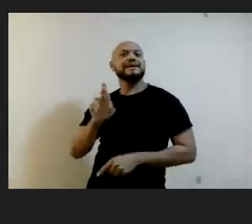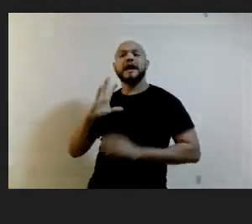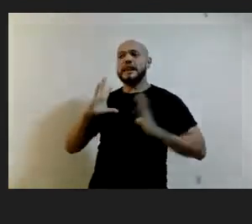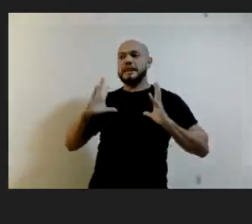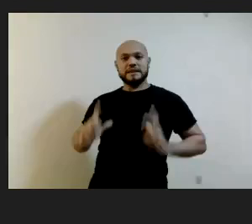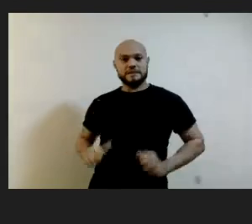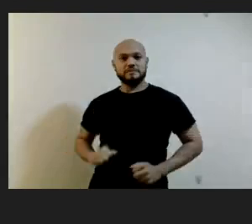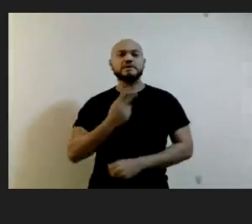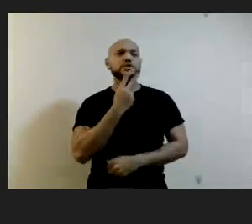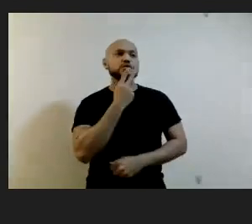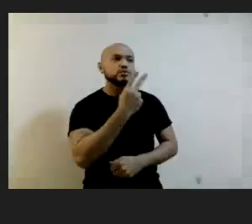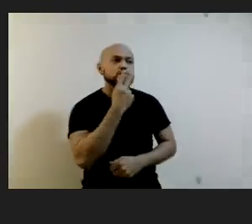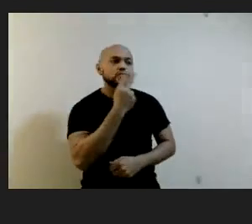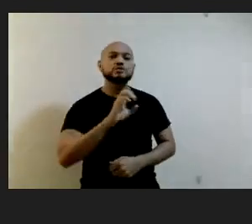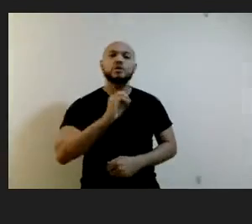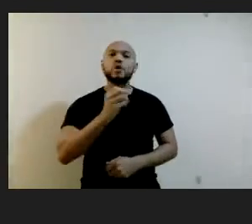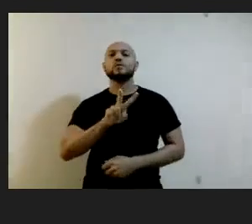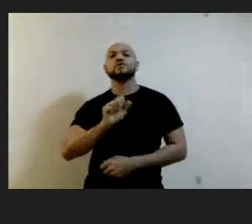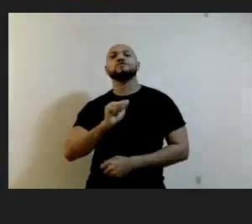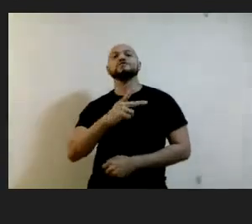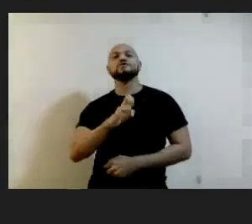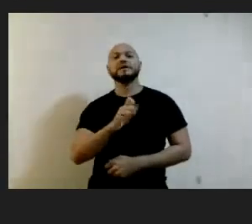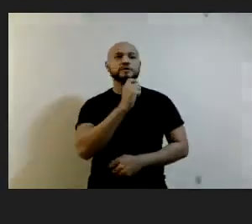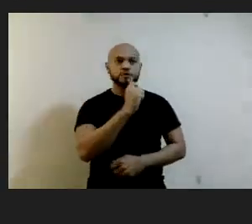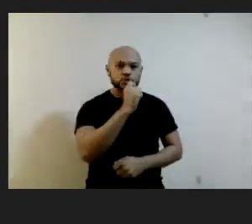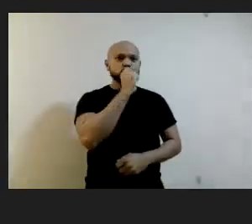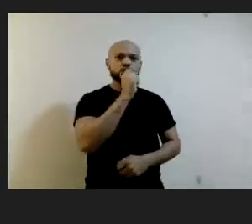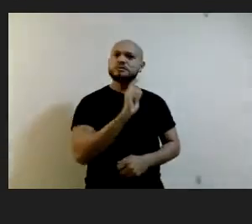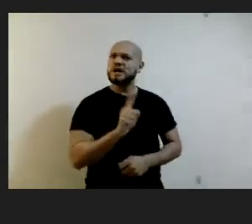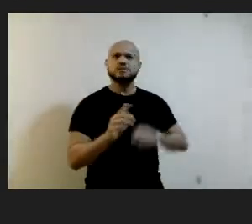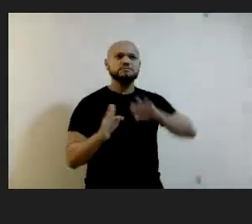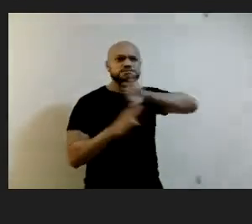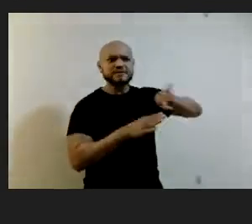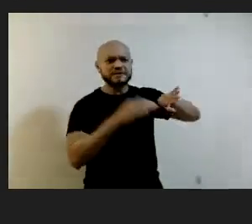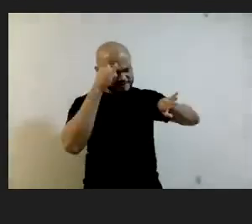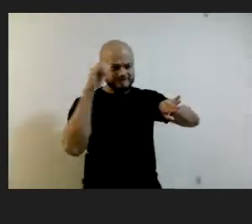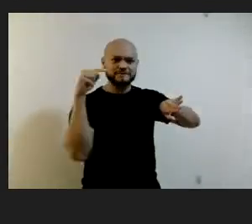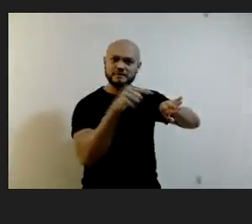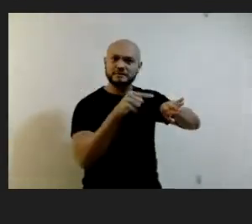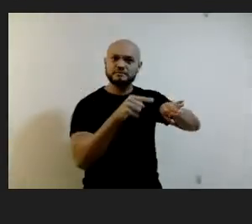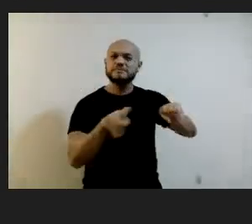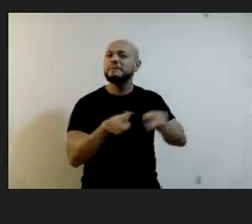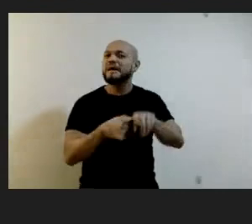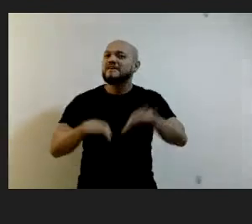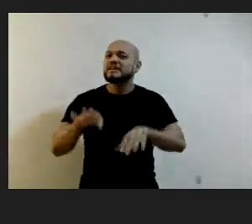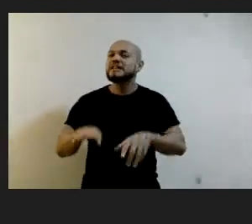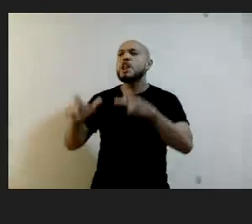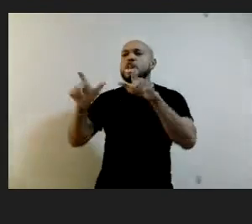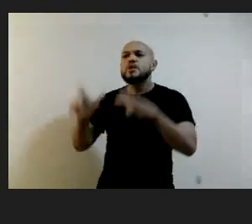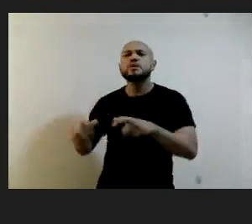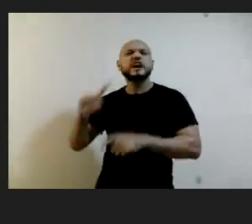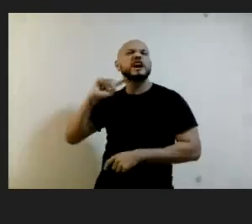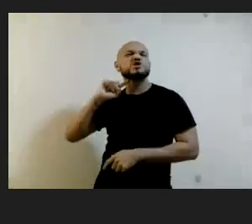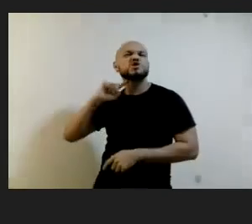ao vape, né? Se você vive também em lugares poluídos, evite a poluição. A poluição